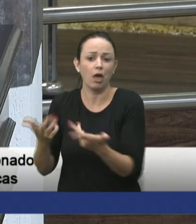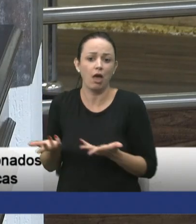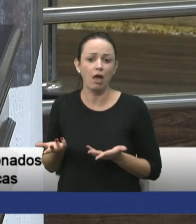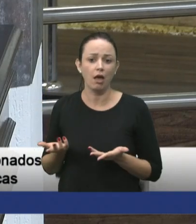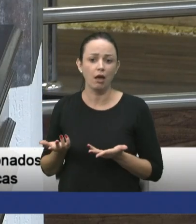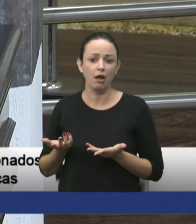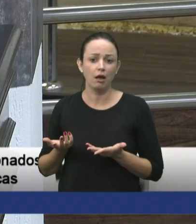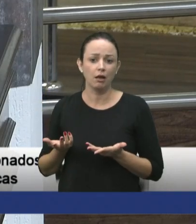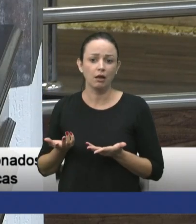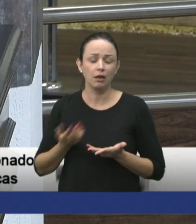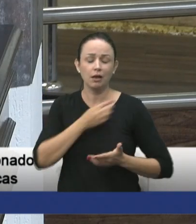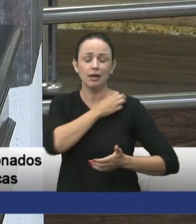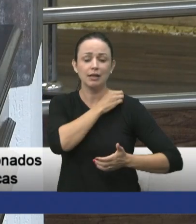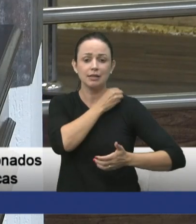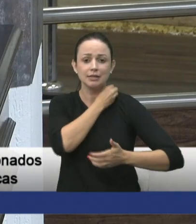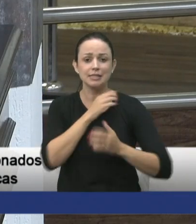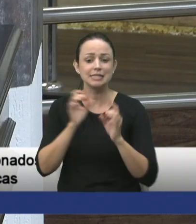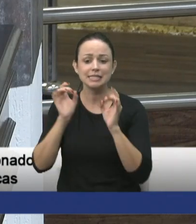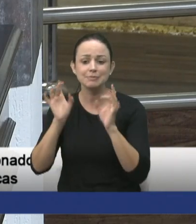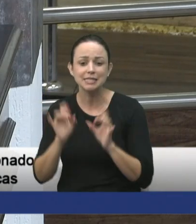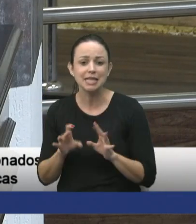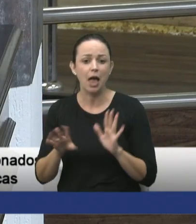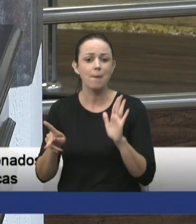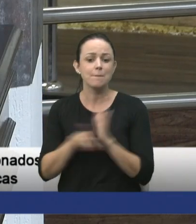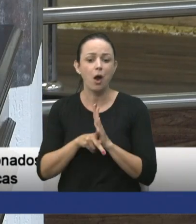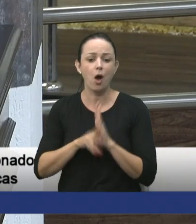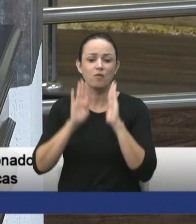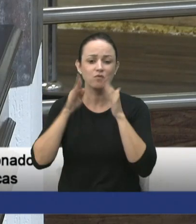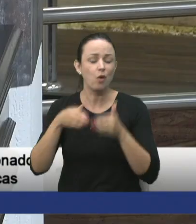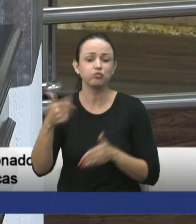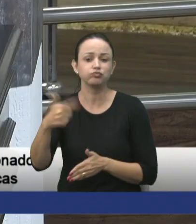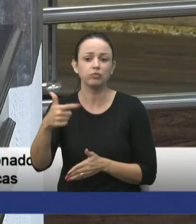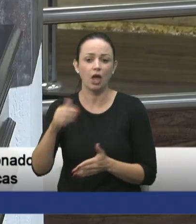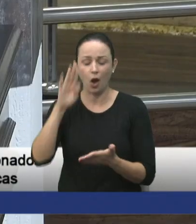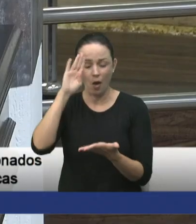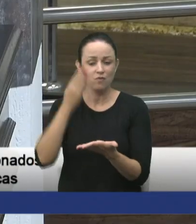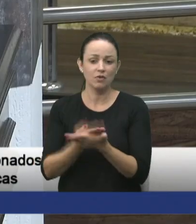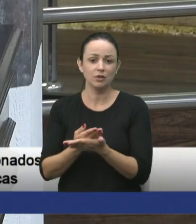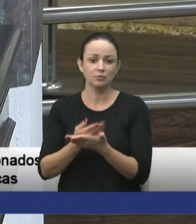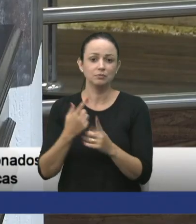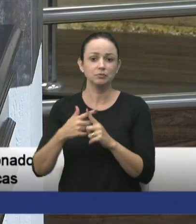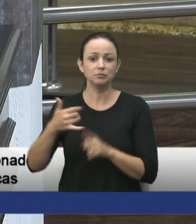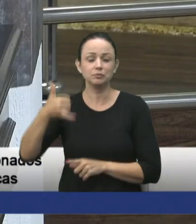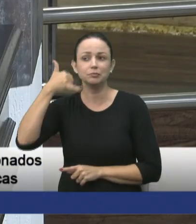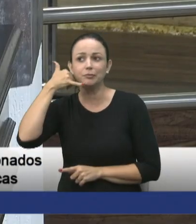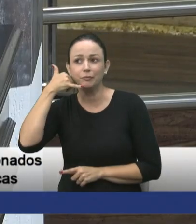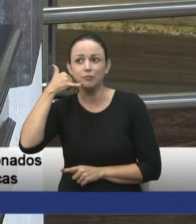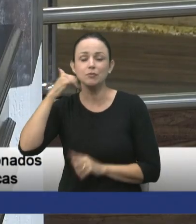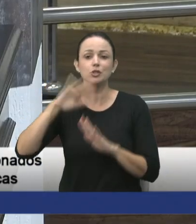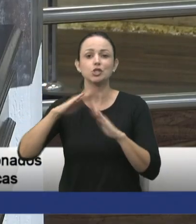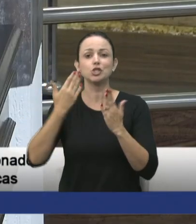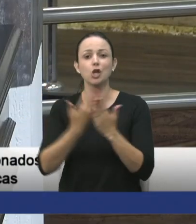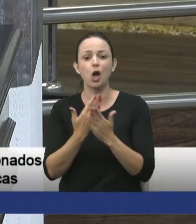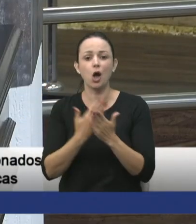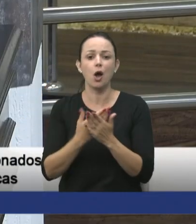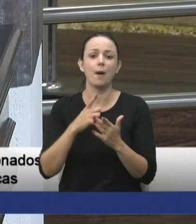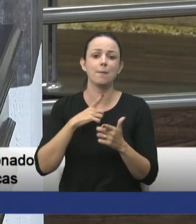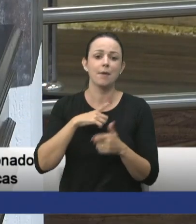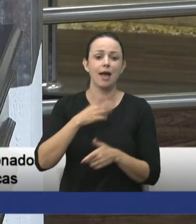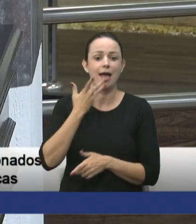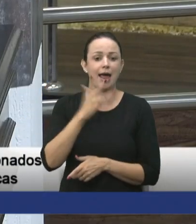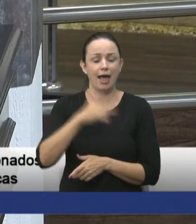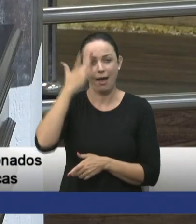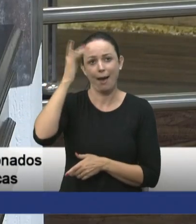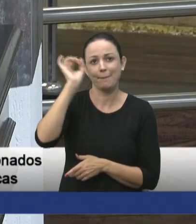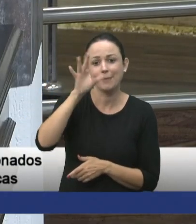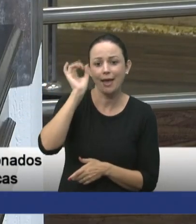Não tem nada especializado, nada que ela possa confiar. Aí o telefone toca porque deixa na escola, porque a criança está com dor de cabeça. Chega